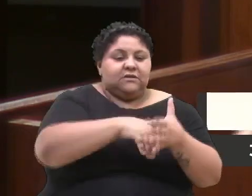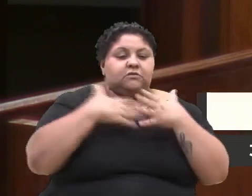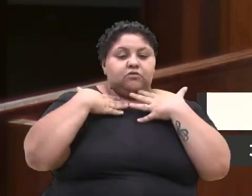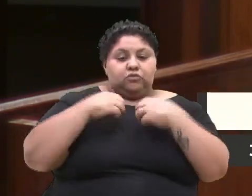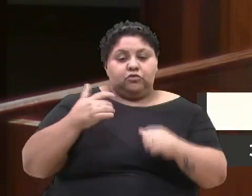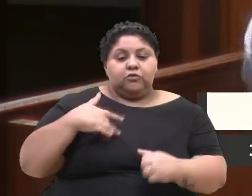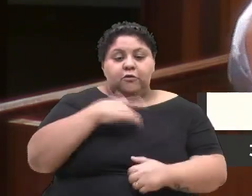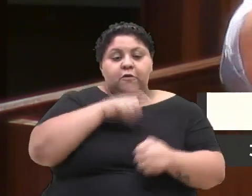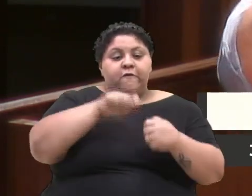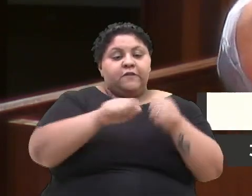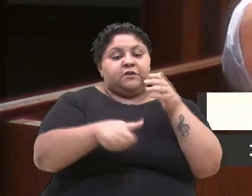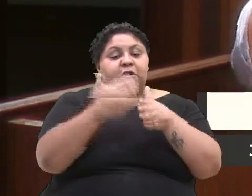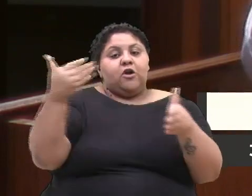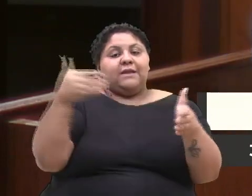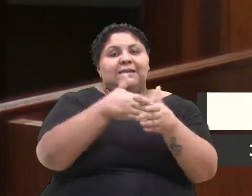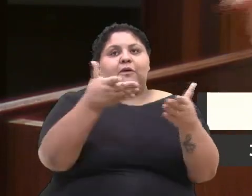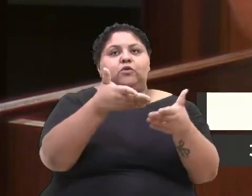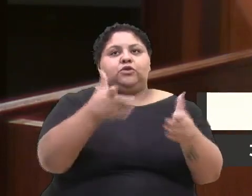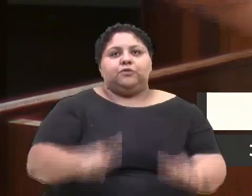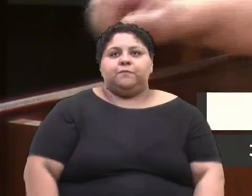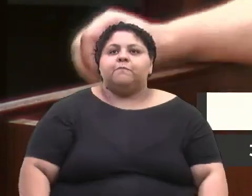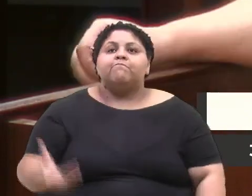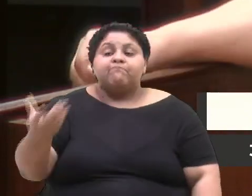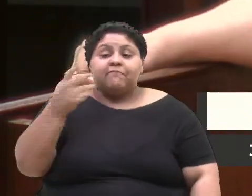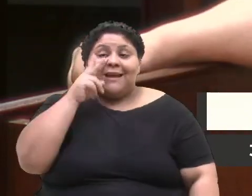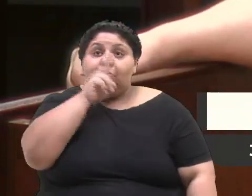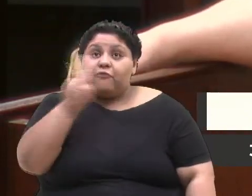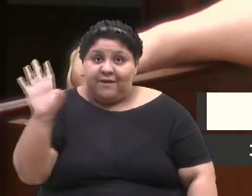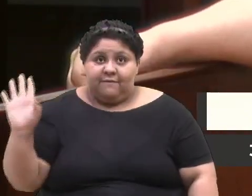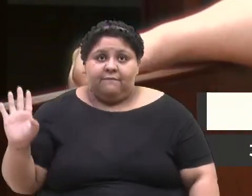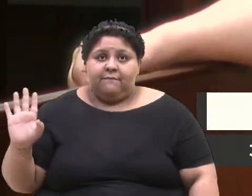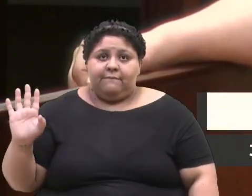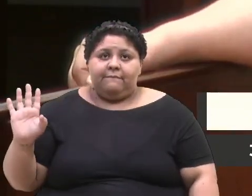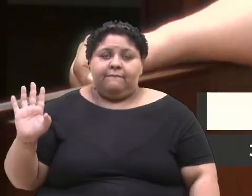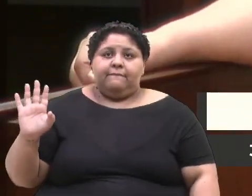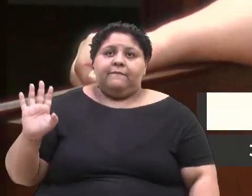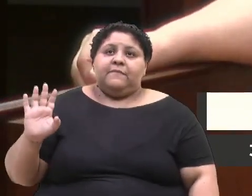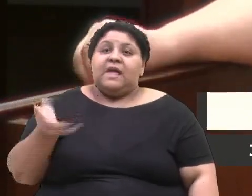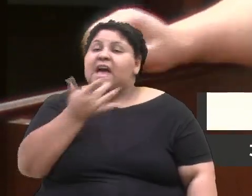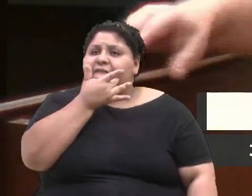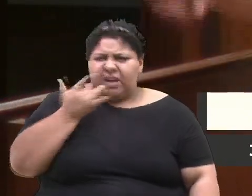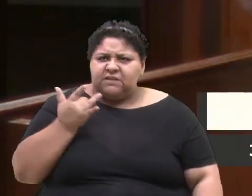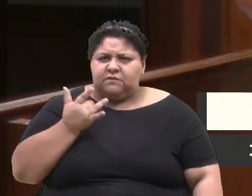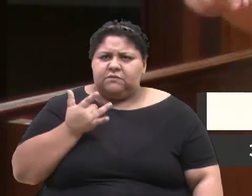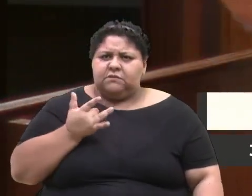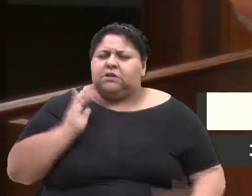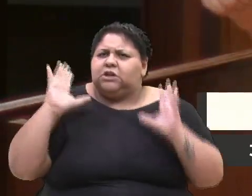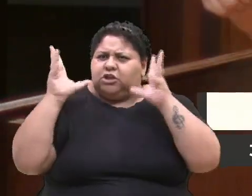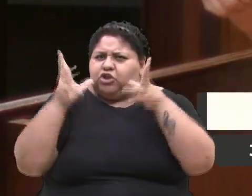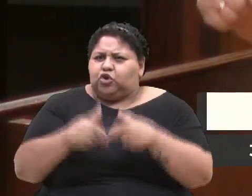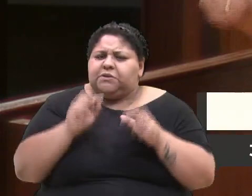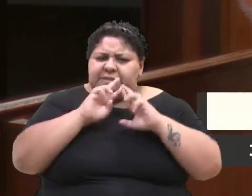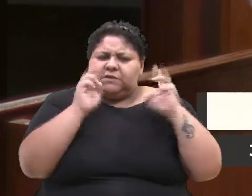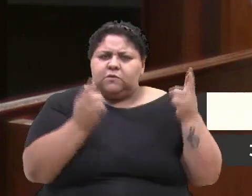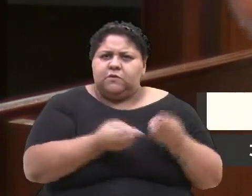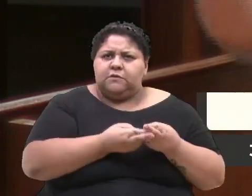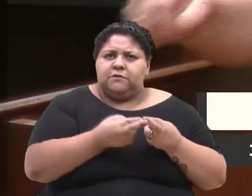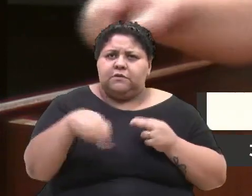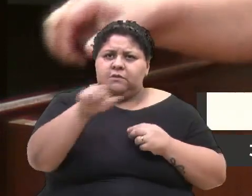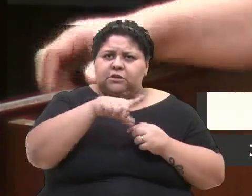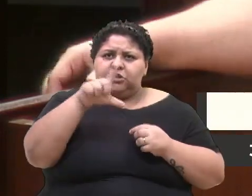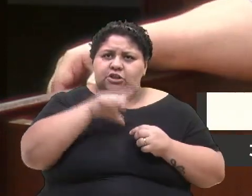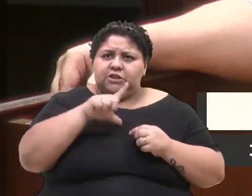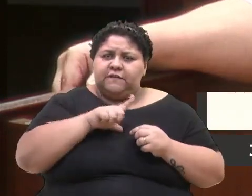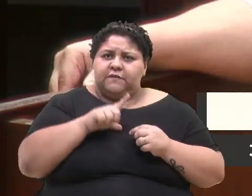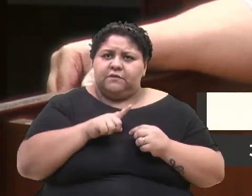melhor até hoje. Eu quero ver. Porque é fácil, em todas as oitivas que a gente teve